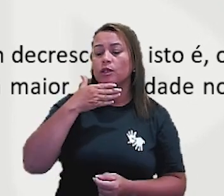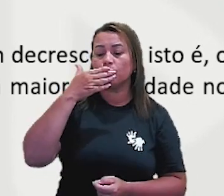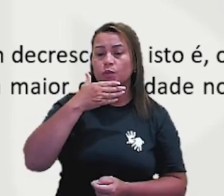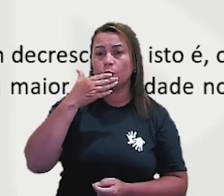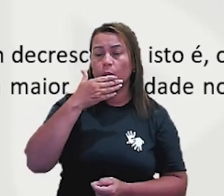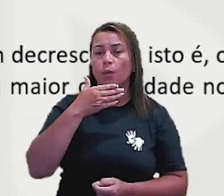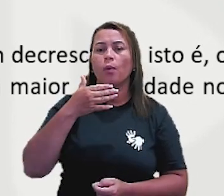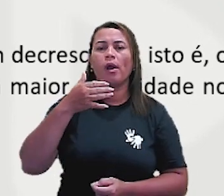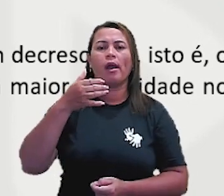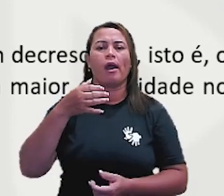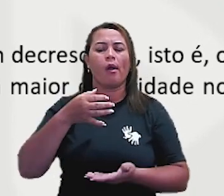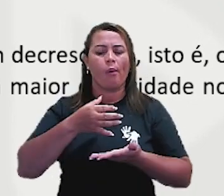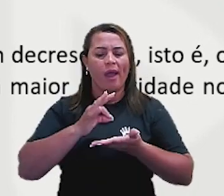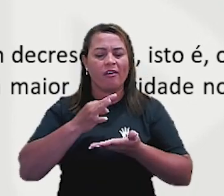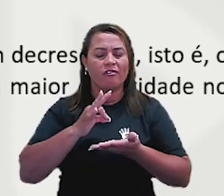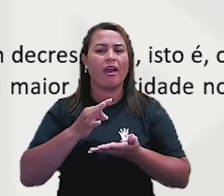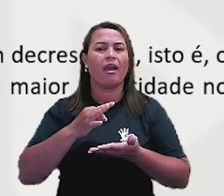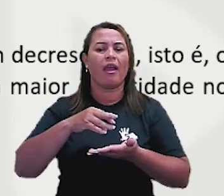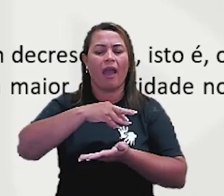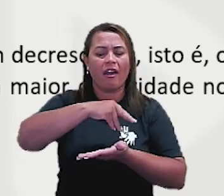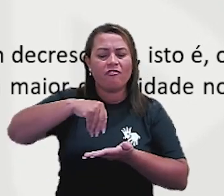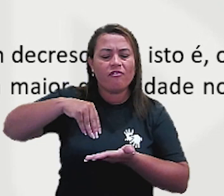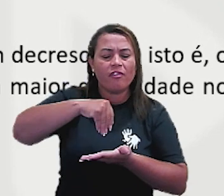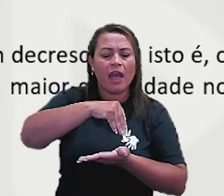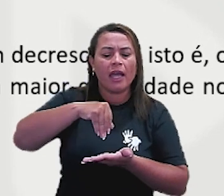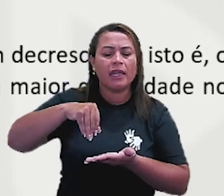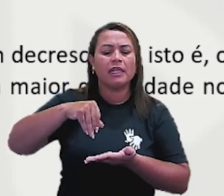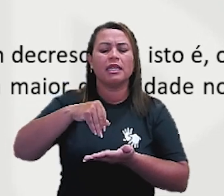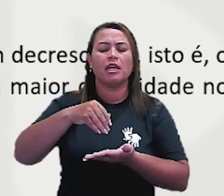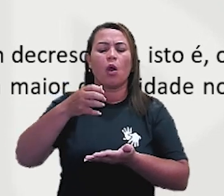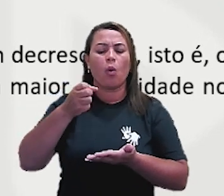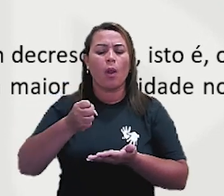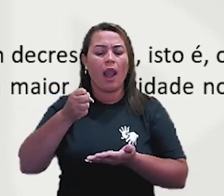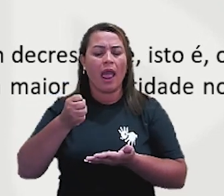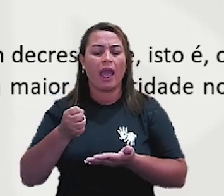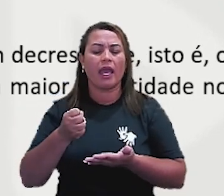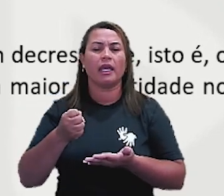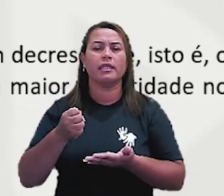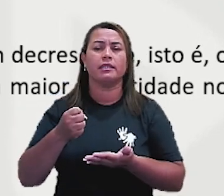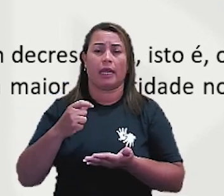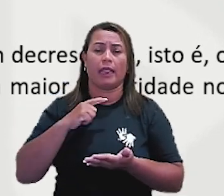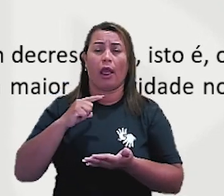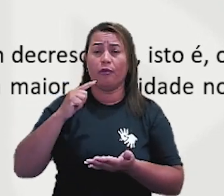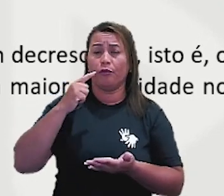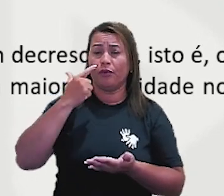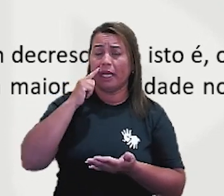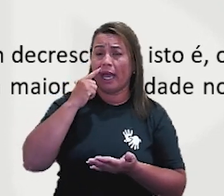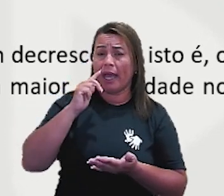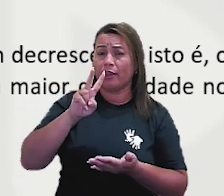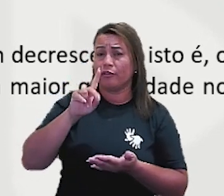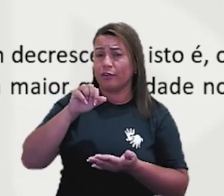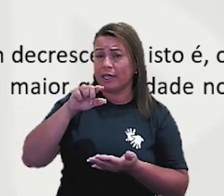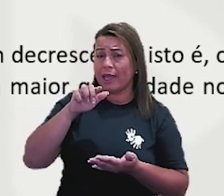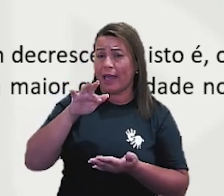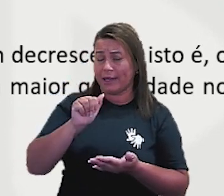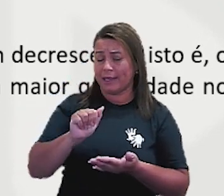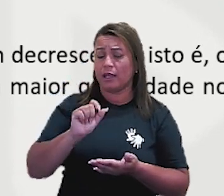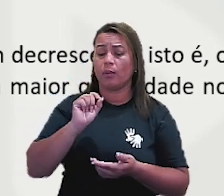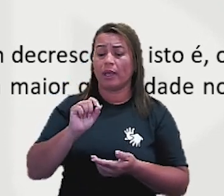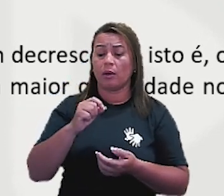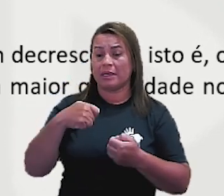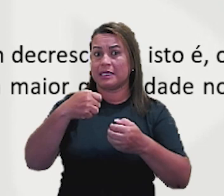açúcar, o café, a farinha de mandioca, o leite, o vinagre, obrigatoriamente eles não precisam apresentar uma lista de